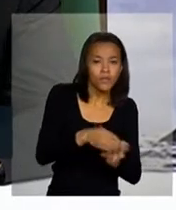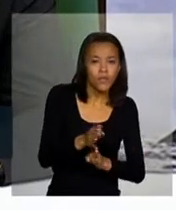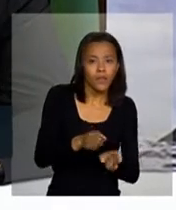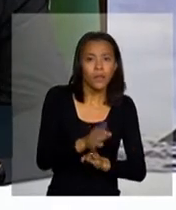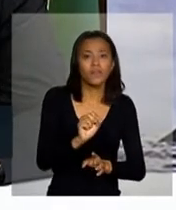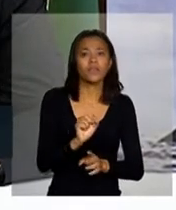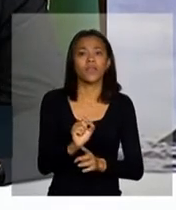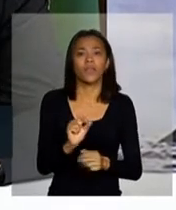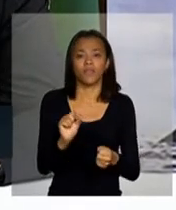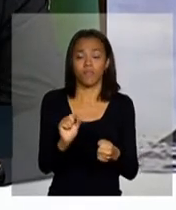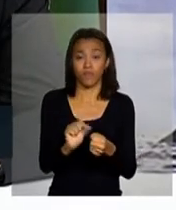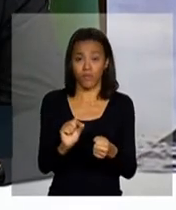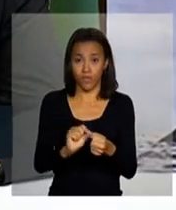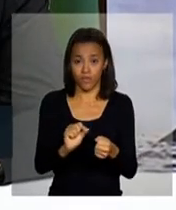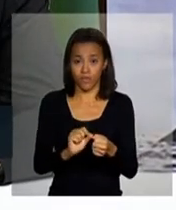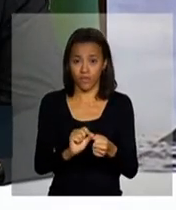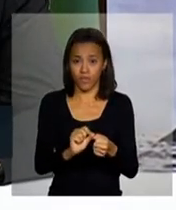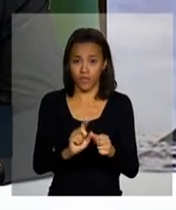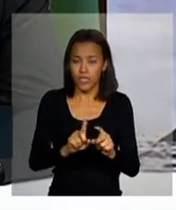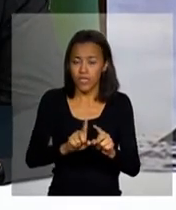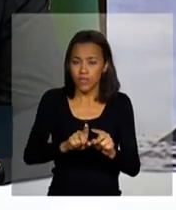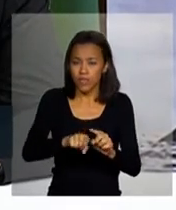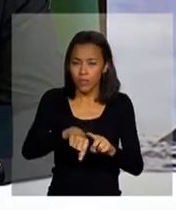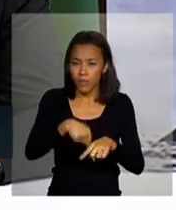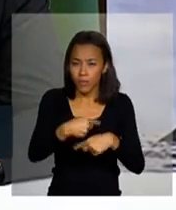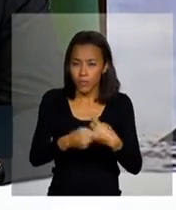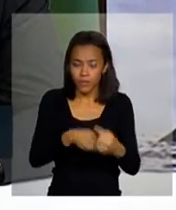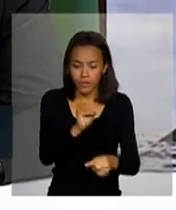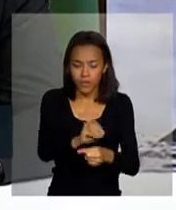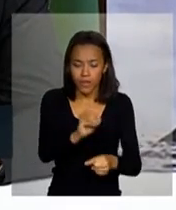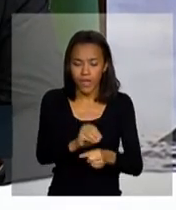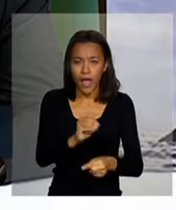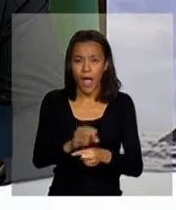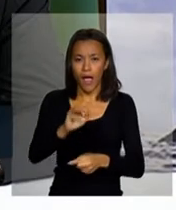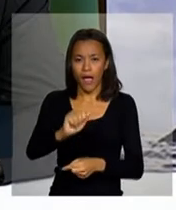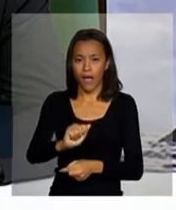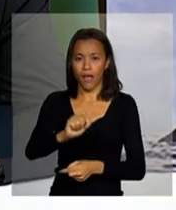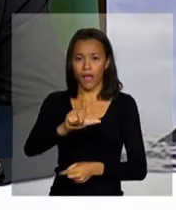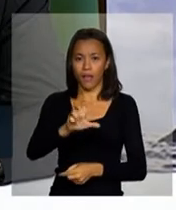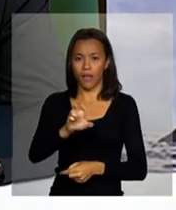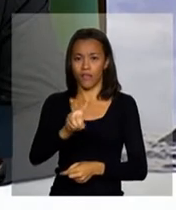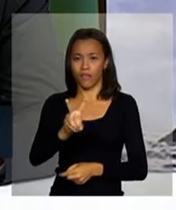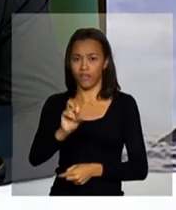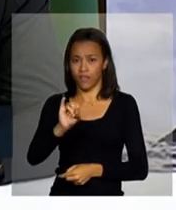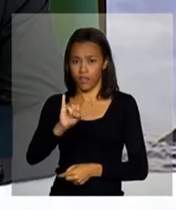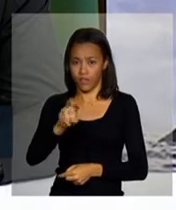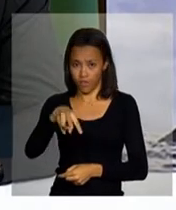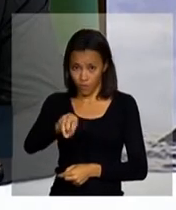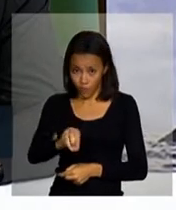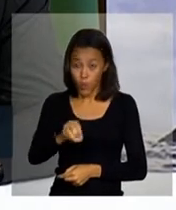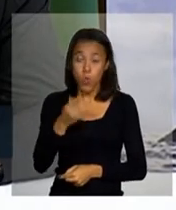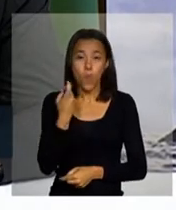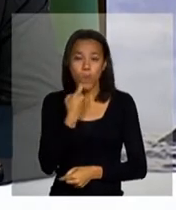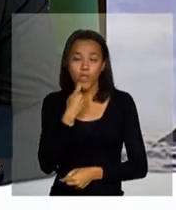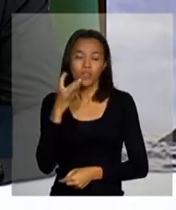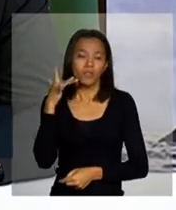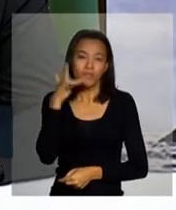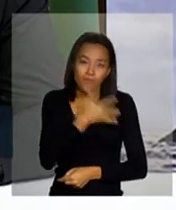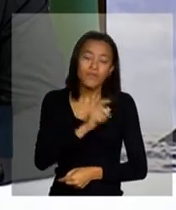alevino. E aí ele começa a alimentar esse alevino para que em 6 meses ele tenha um peixe gostoso e possa